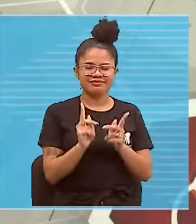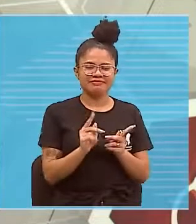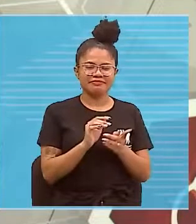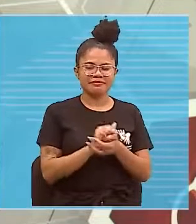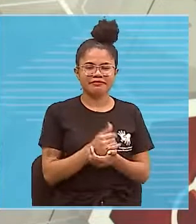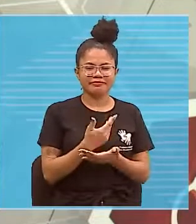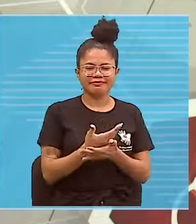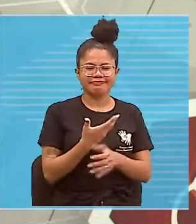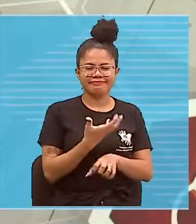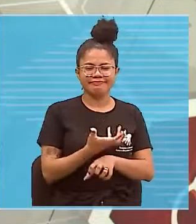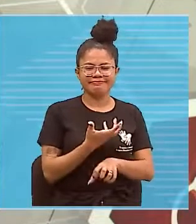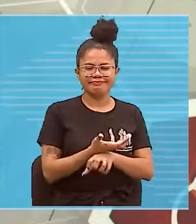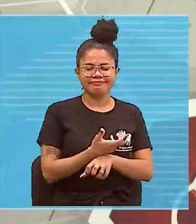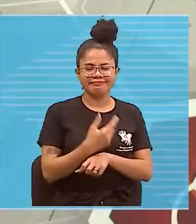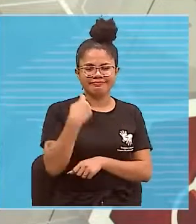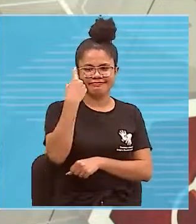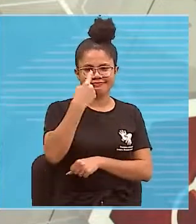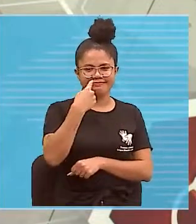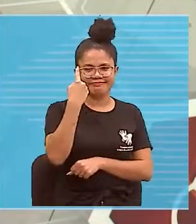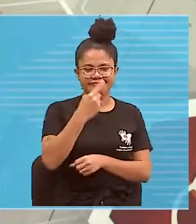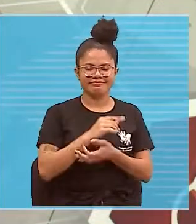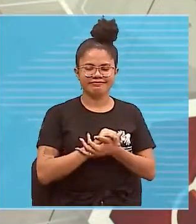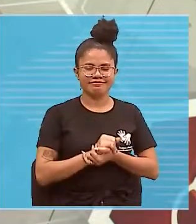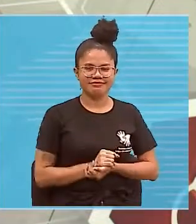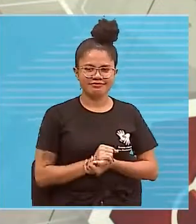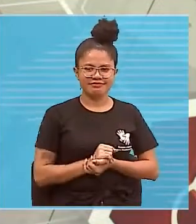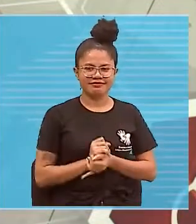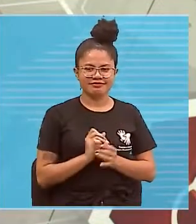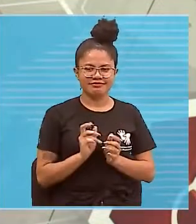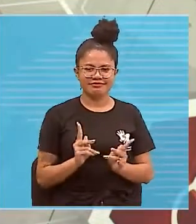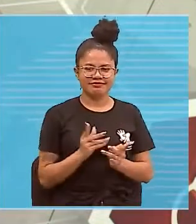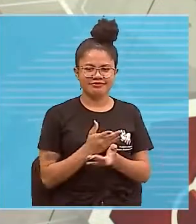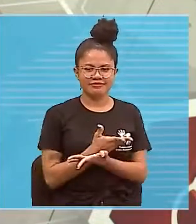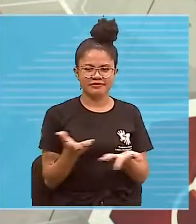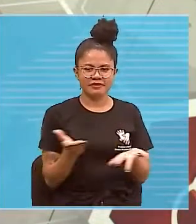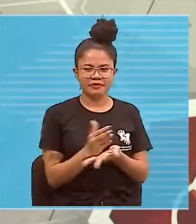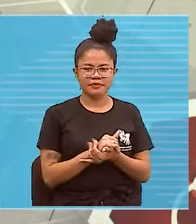quarta feira né é comigo e vocês